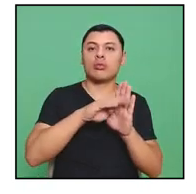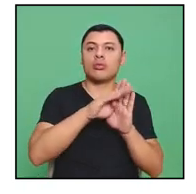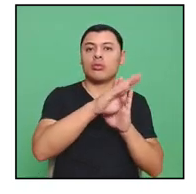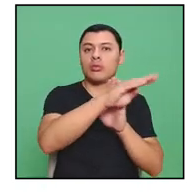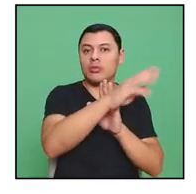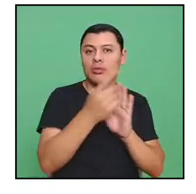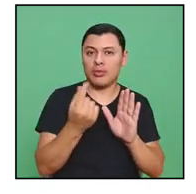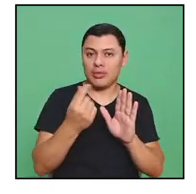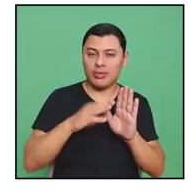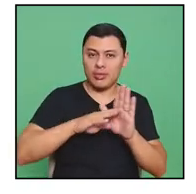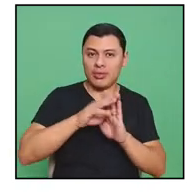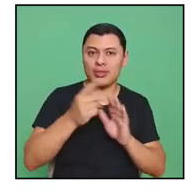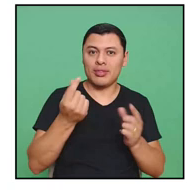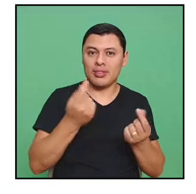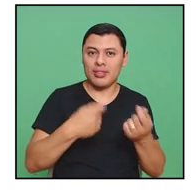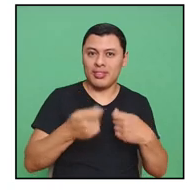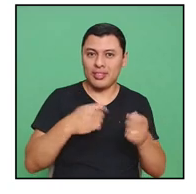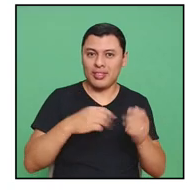Então,